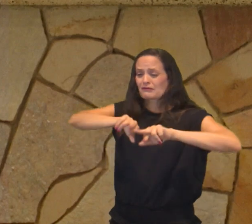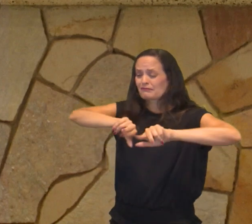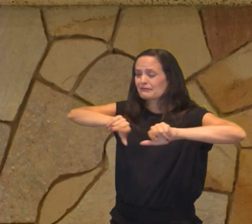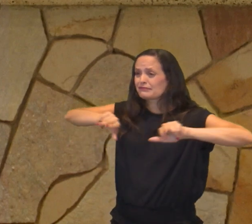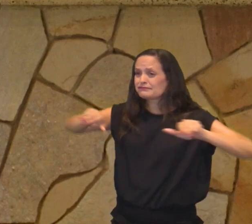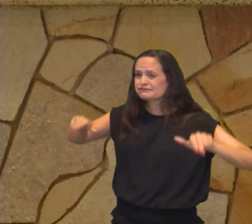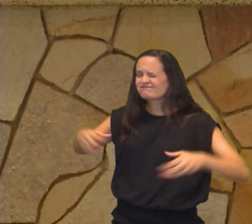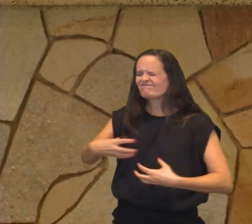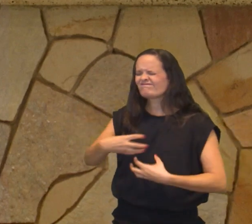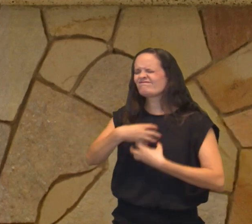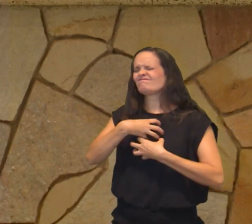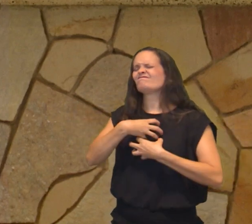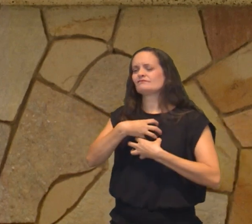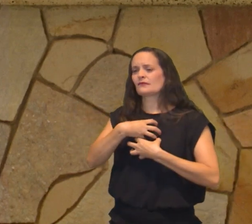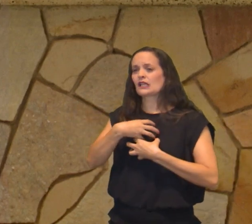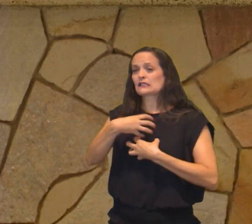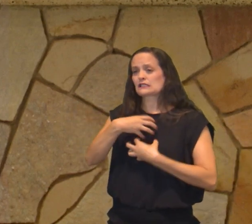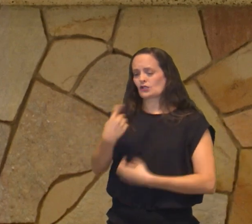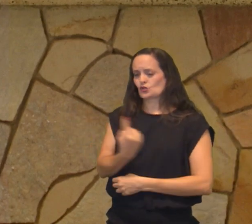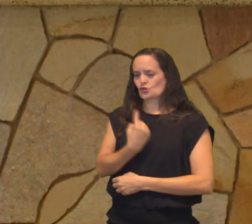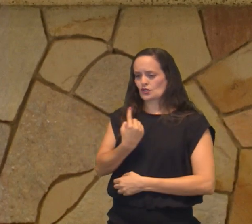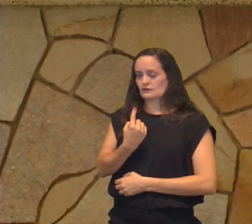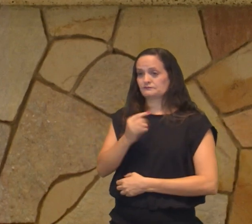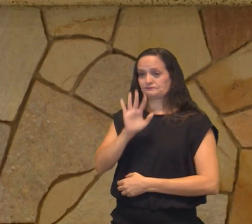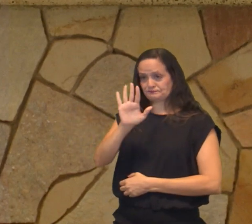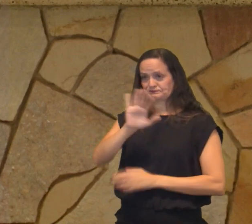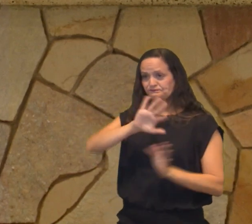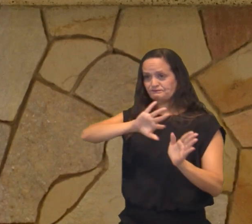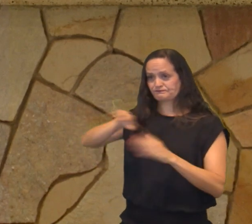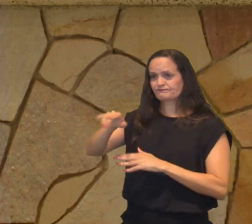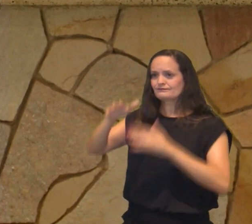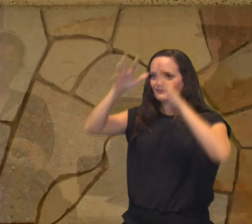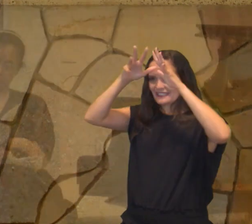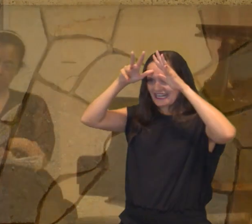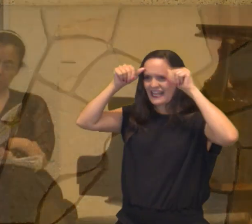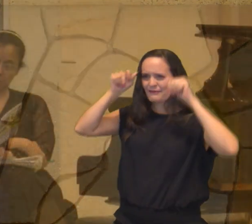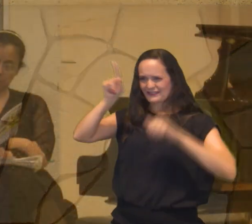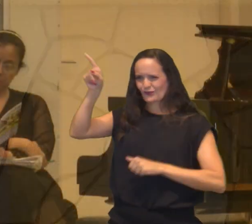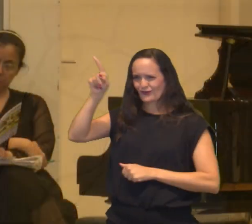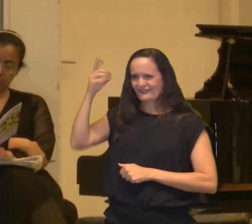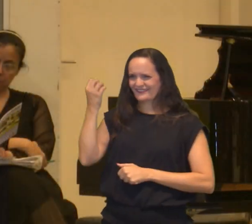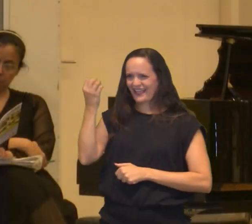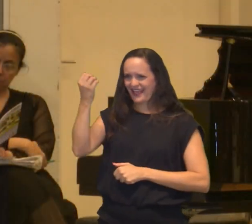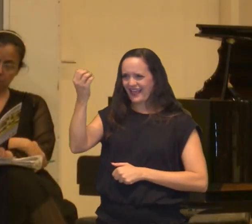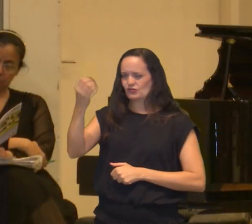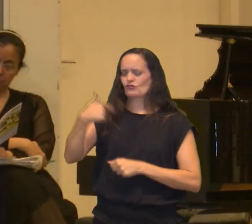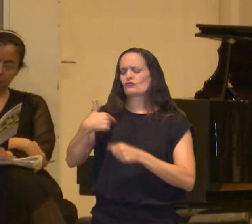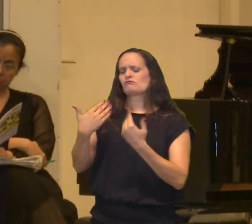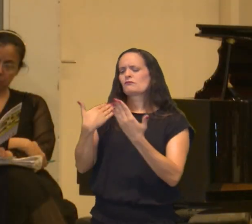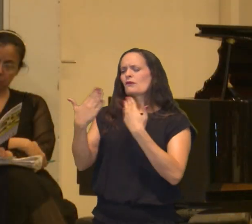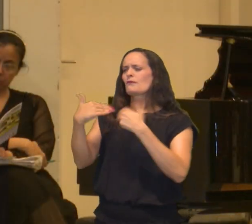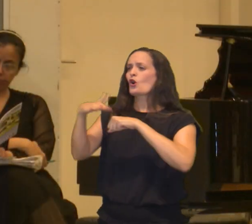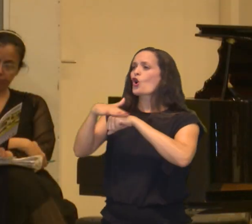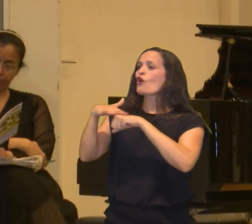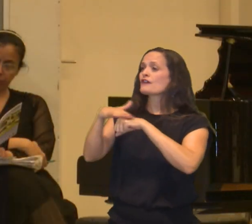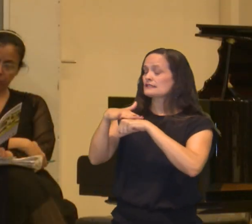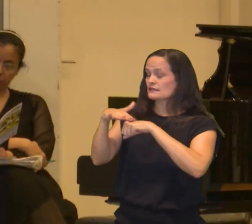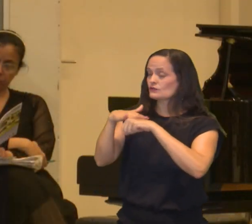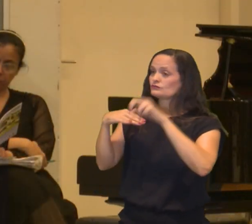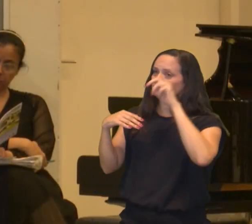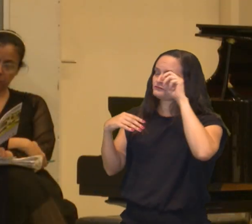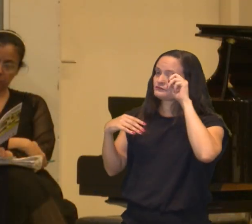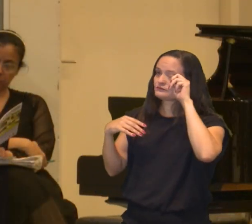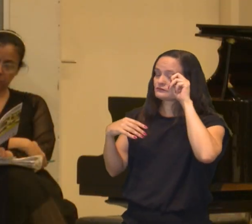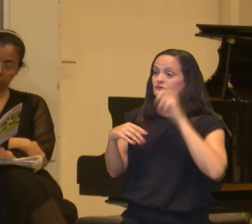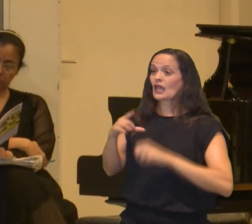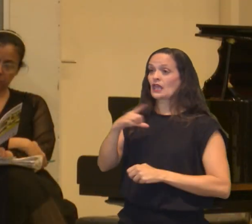situações e circunstâncias. Lá no Amazonas, na semana passada, conversando com algumas pessoas, há uma comunidade que